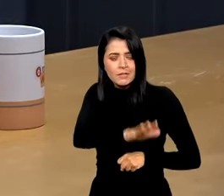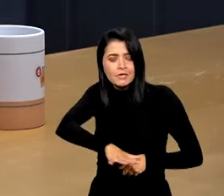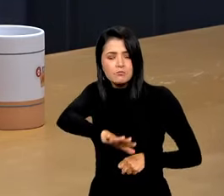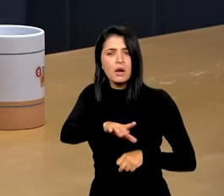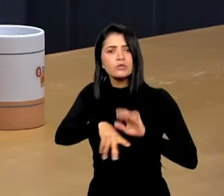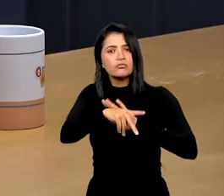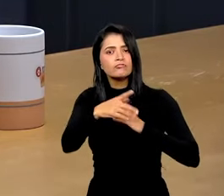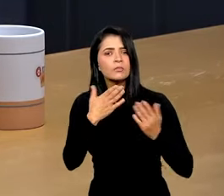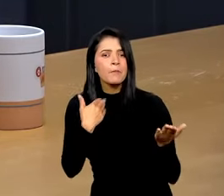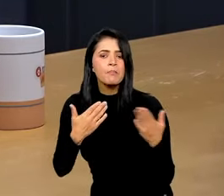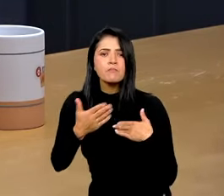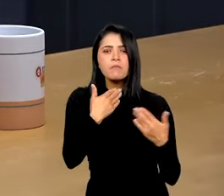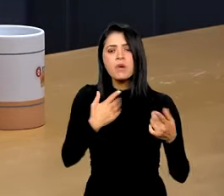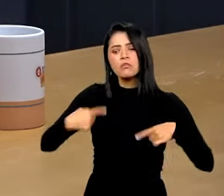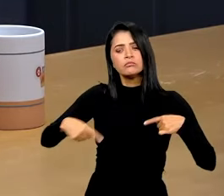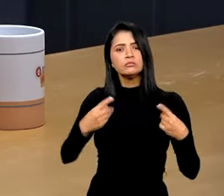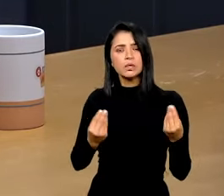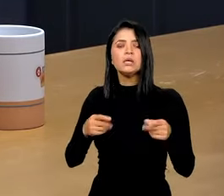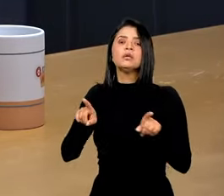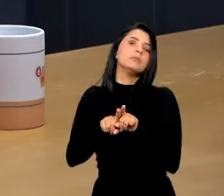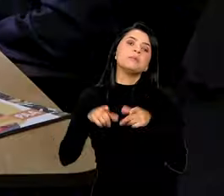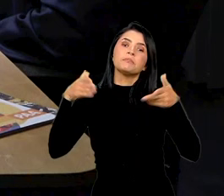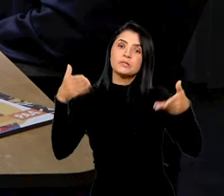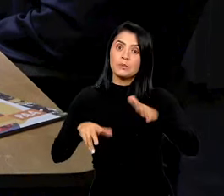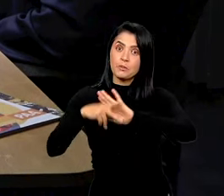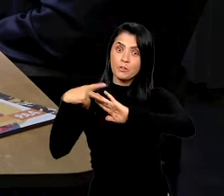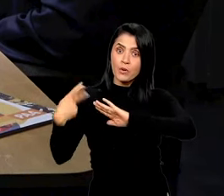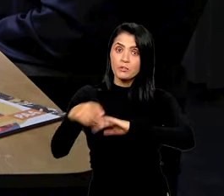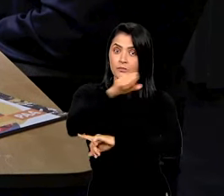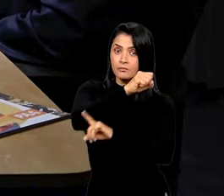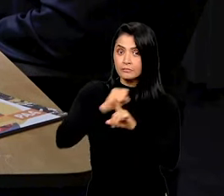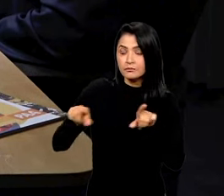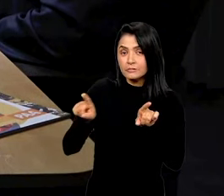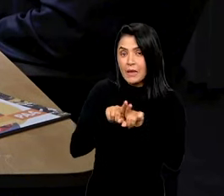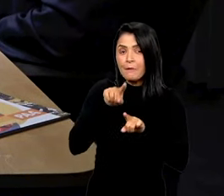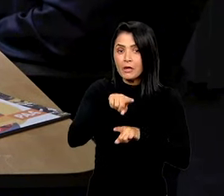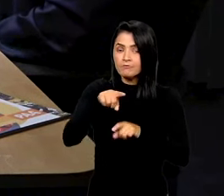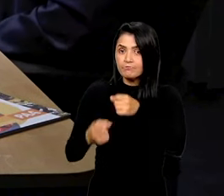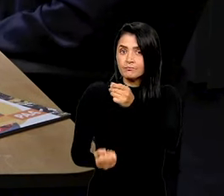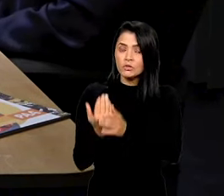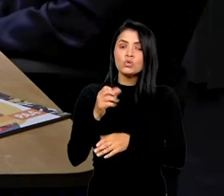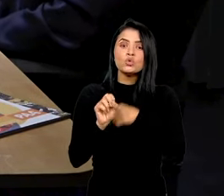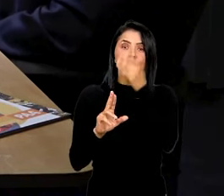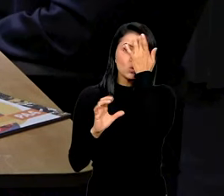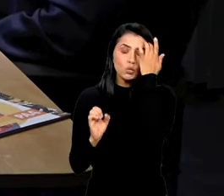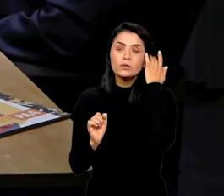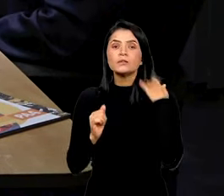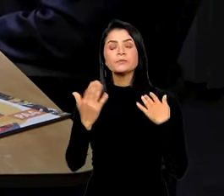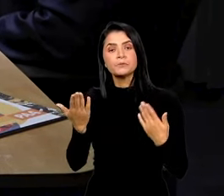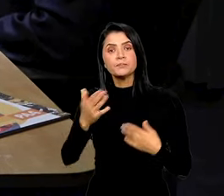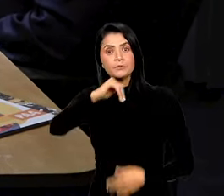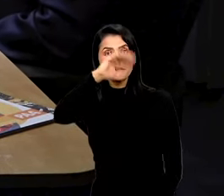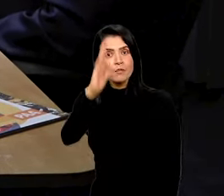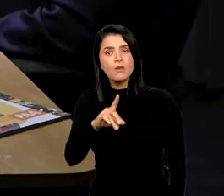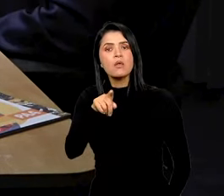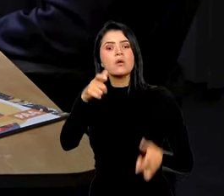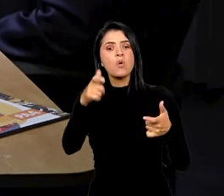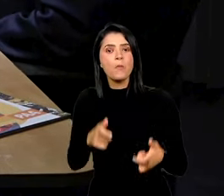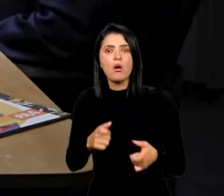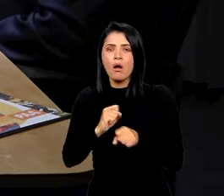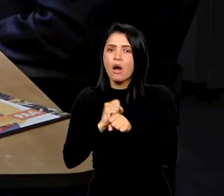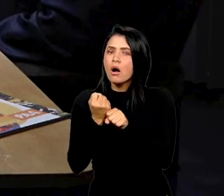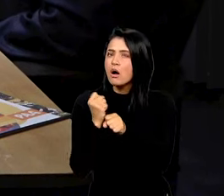destes espaços de diálogo, né, de discussão e da participação da sociedade também na consolidação do SUAS. O Brasil é um